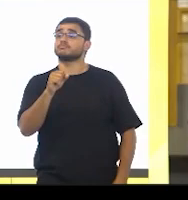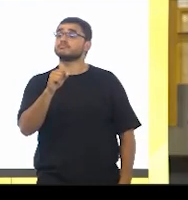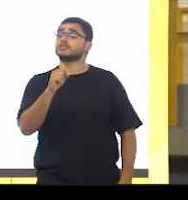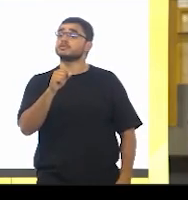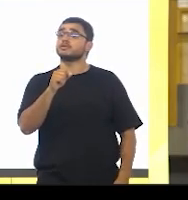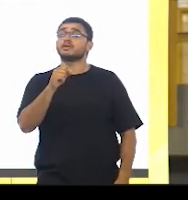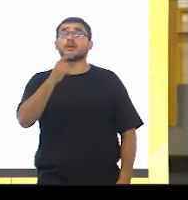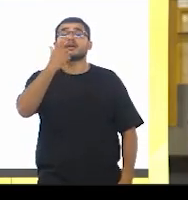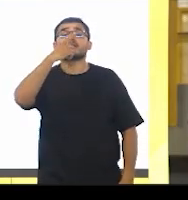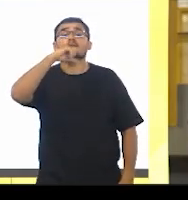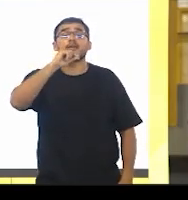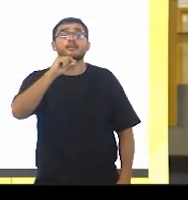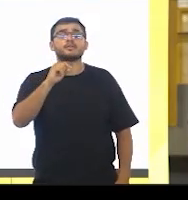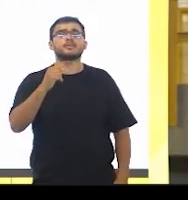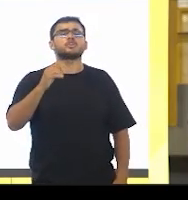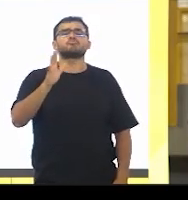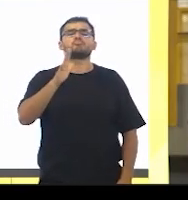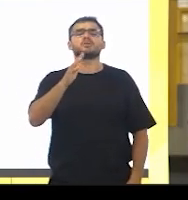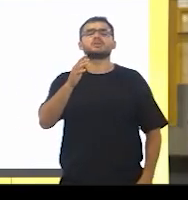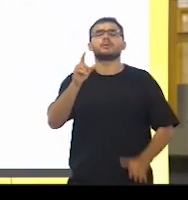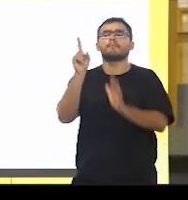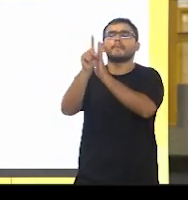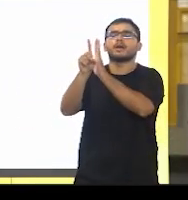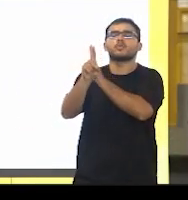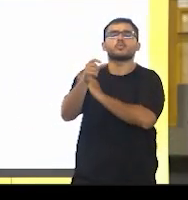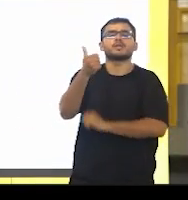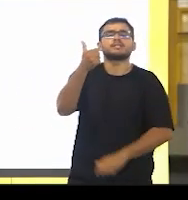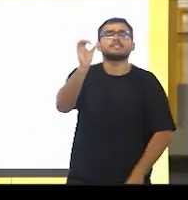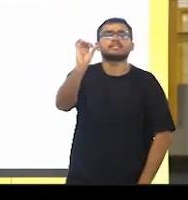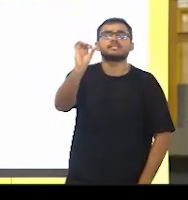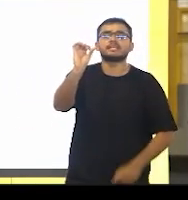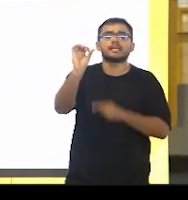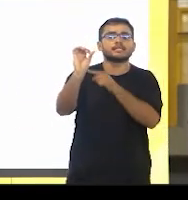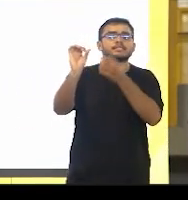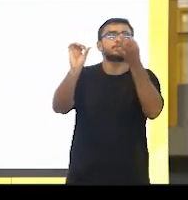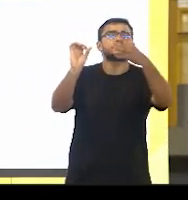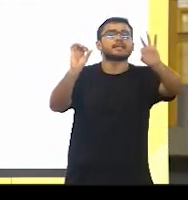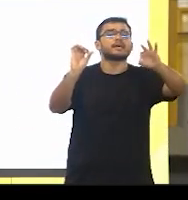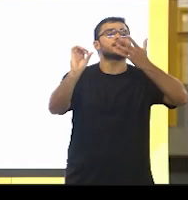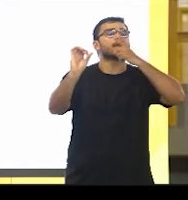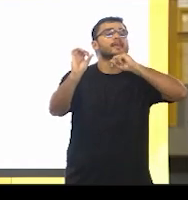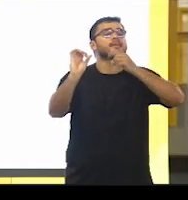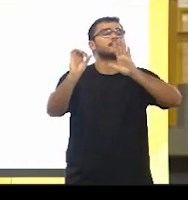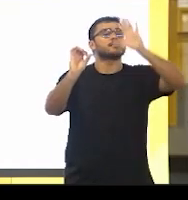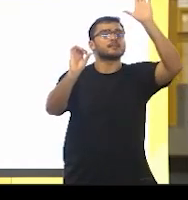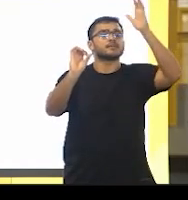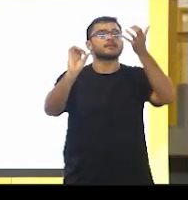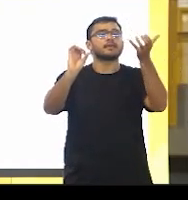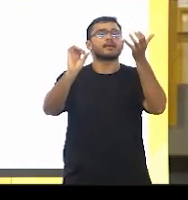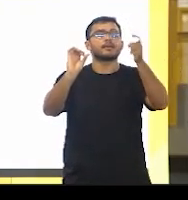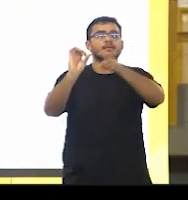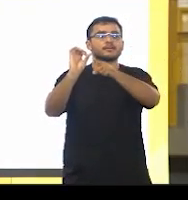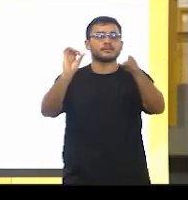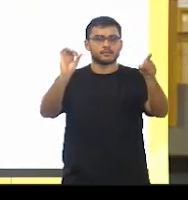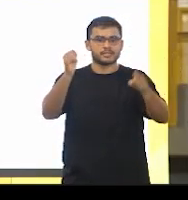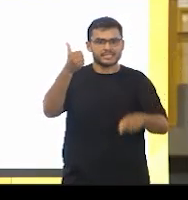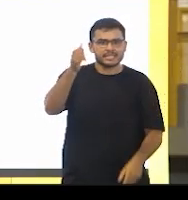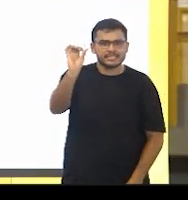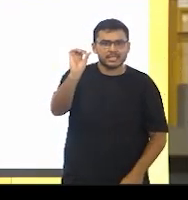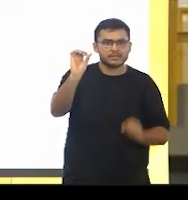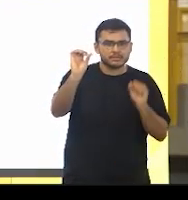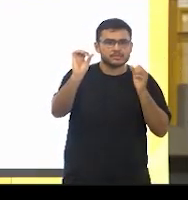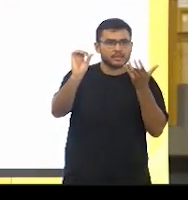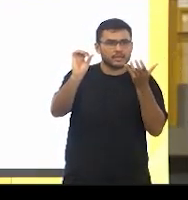aqui. Quem quer acertar 16 questões no Enem em Ciências Humanas? Levanta a mão. Quem quer acertar